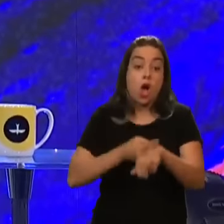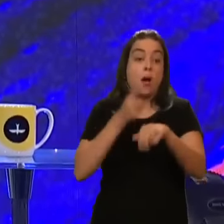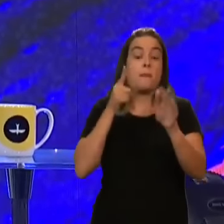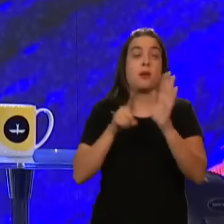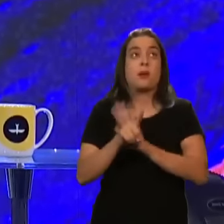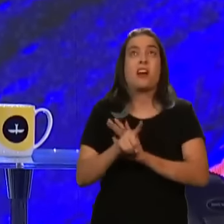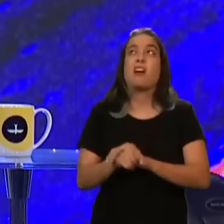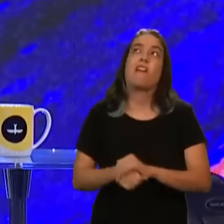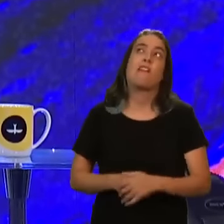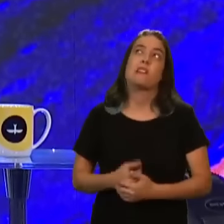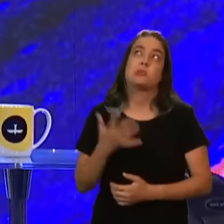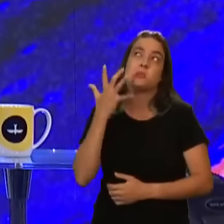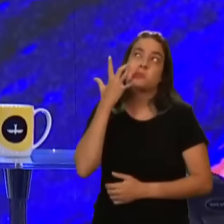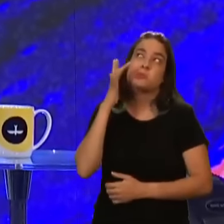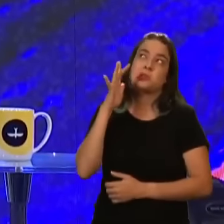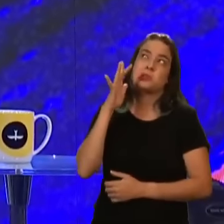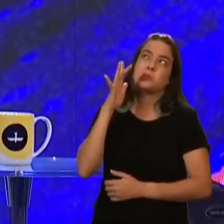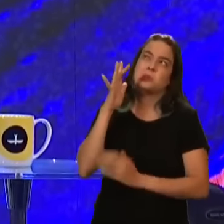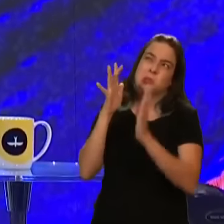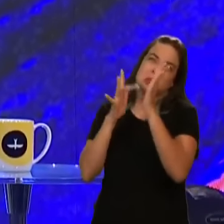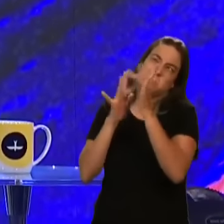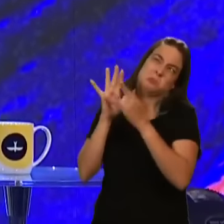falam: ah, eu não sei se o Senhor pode não.